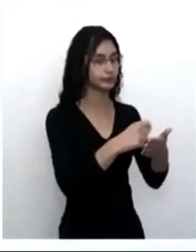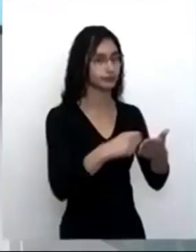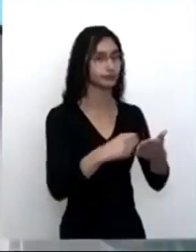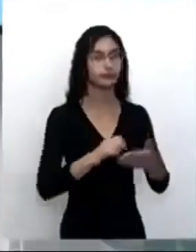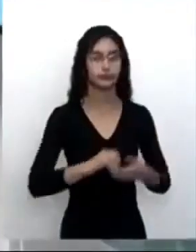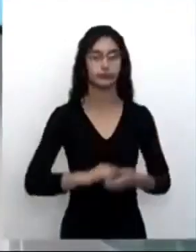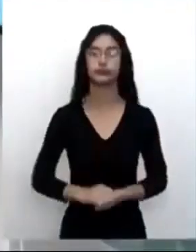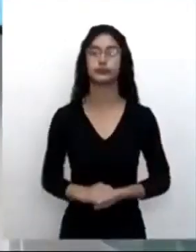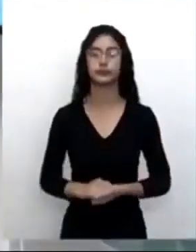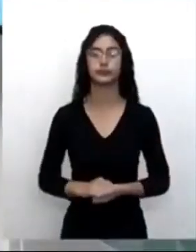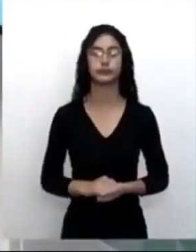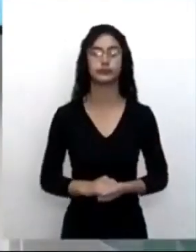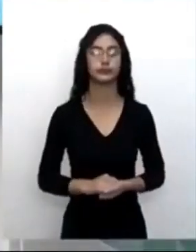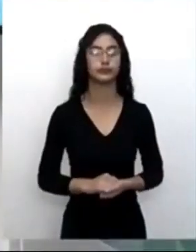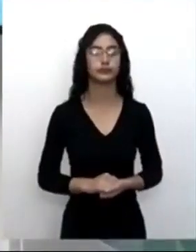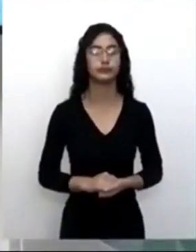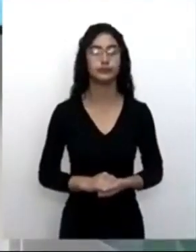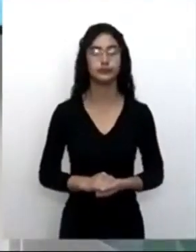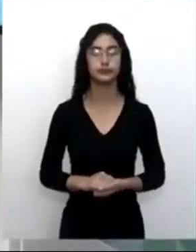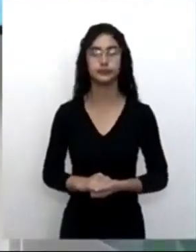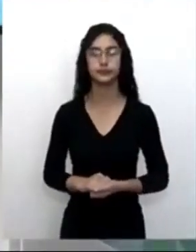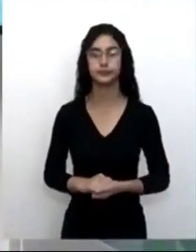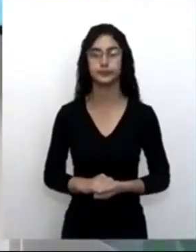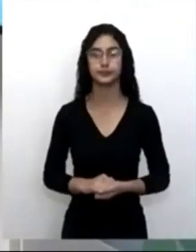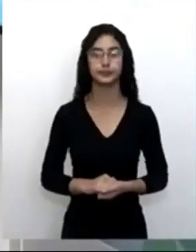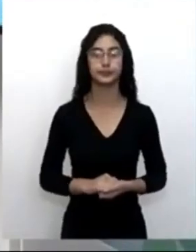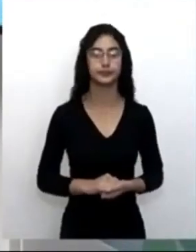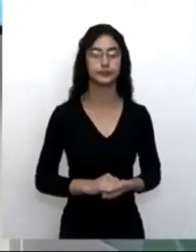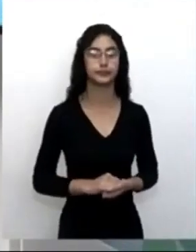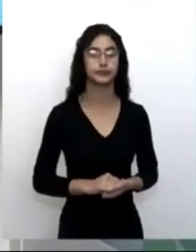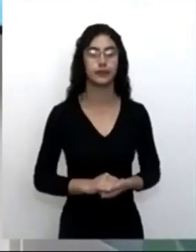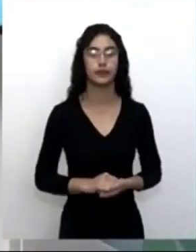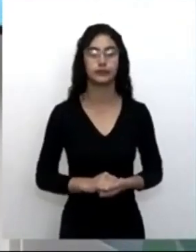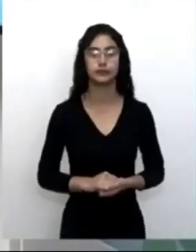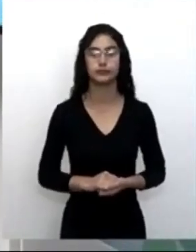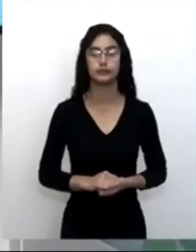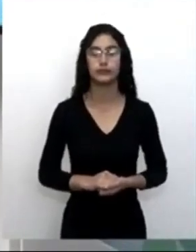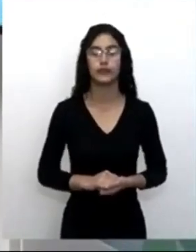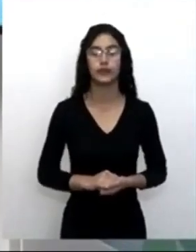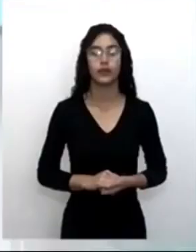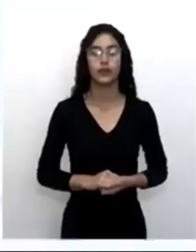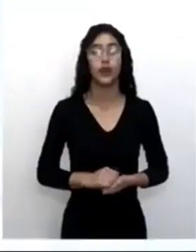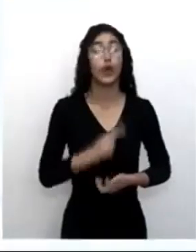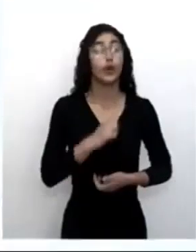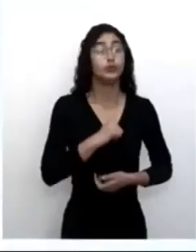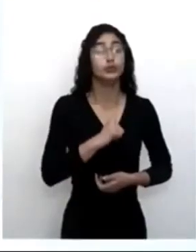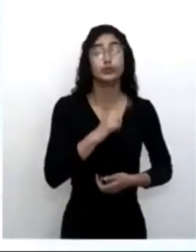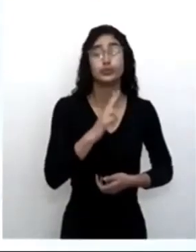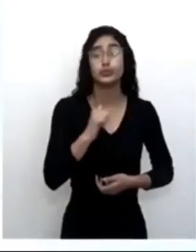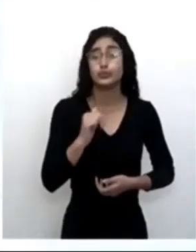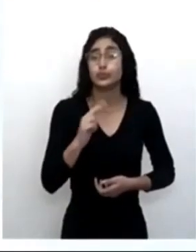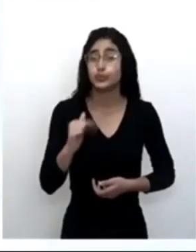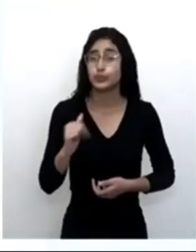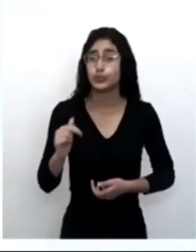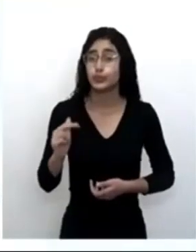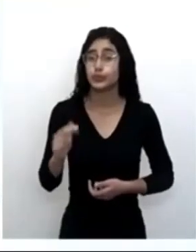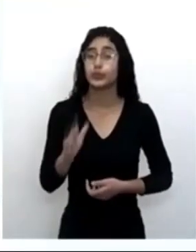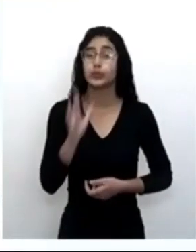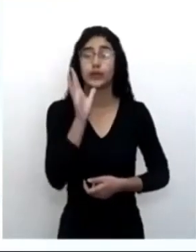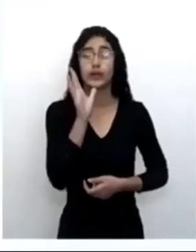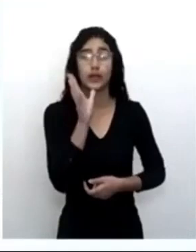sempre sempre começa a prova por elas tudo bem outra questão nunca nunca perca tempo com questões fáceis tá